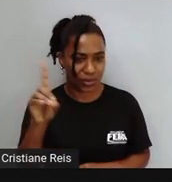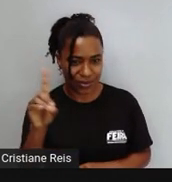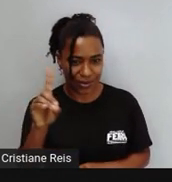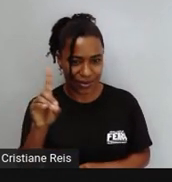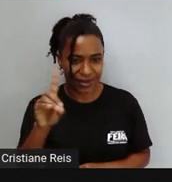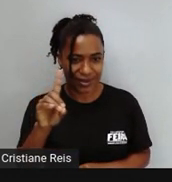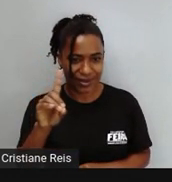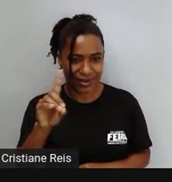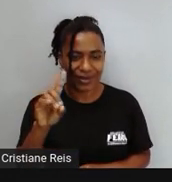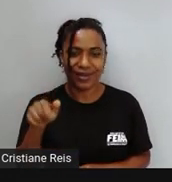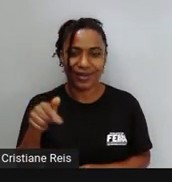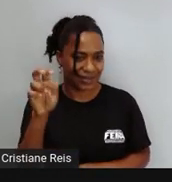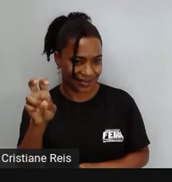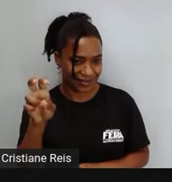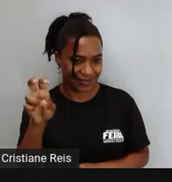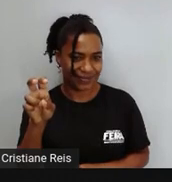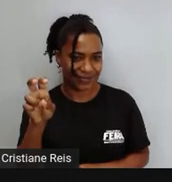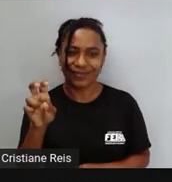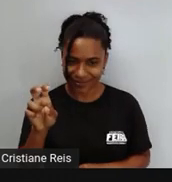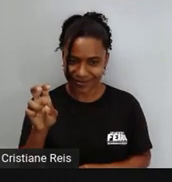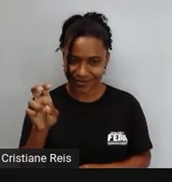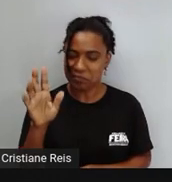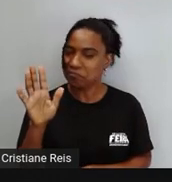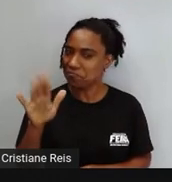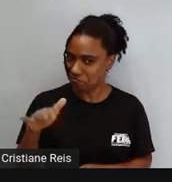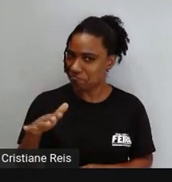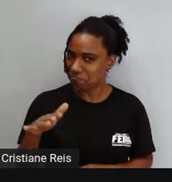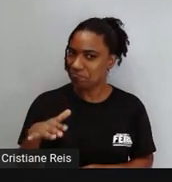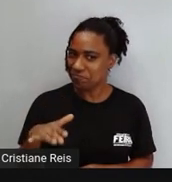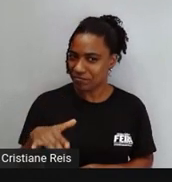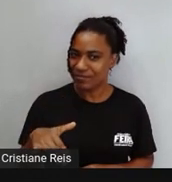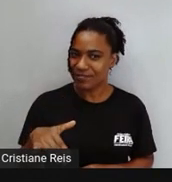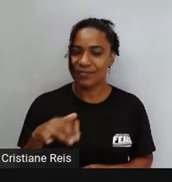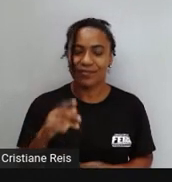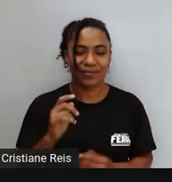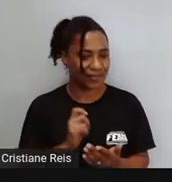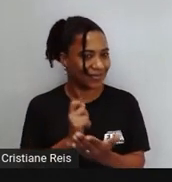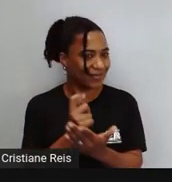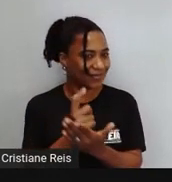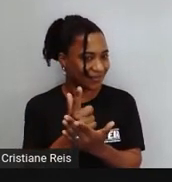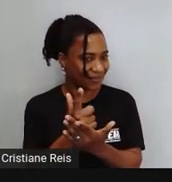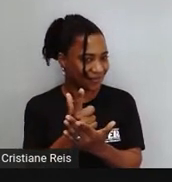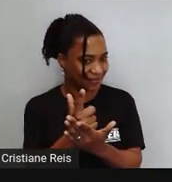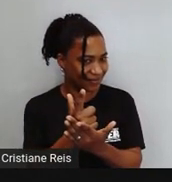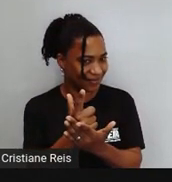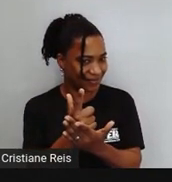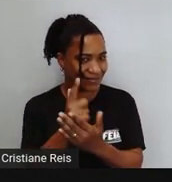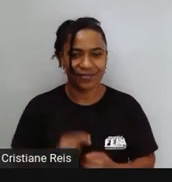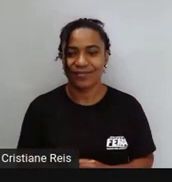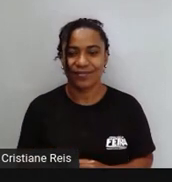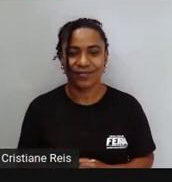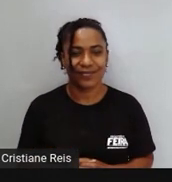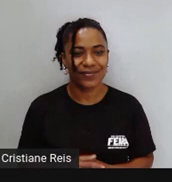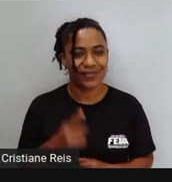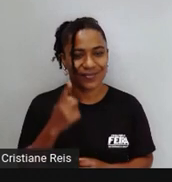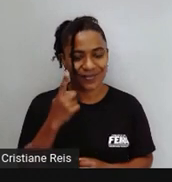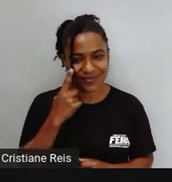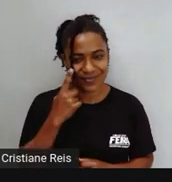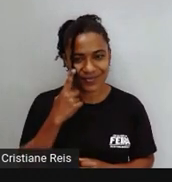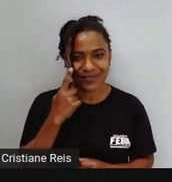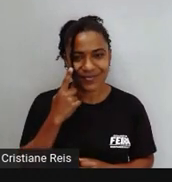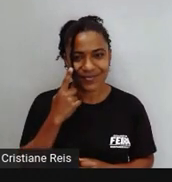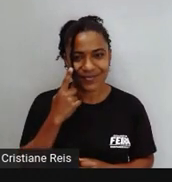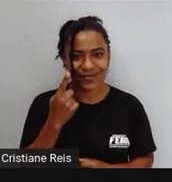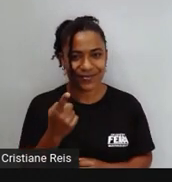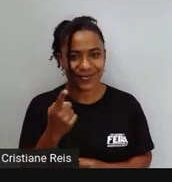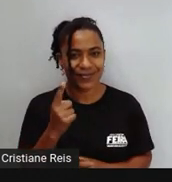$50.15. It's cheap. Então, está barato. Então, vamos levar, ok? So, eu trago aqui